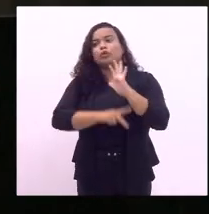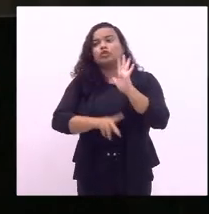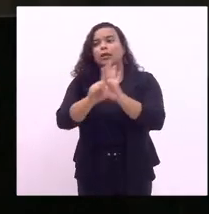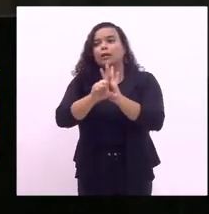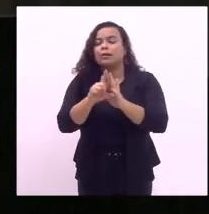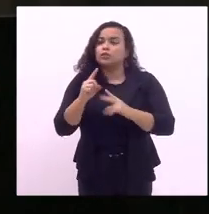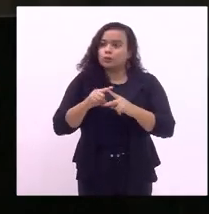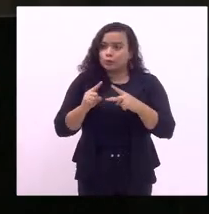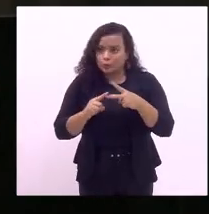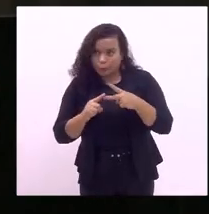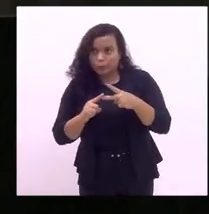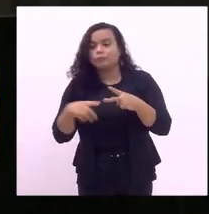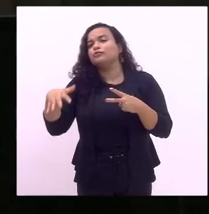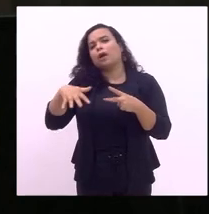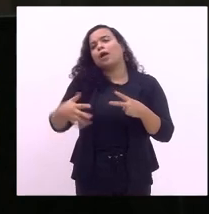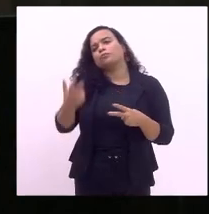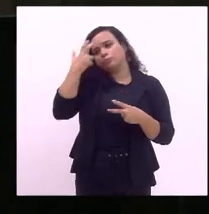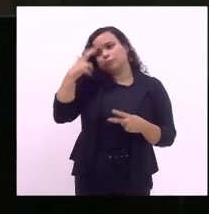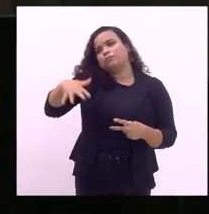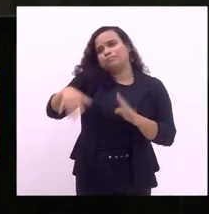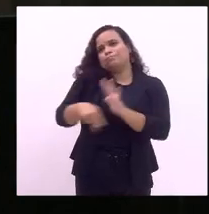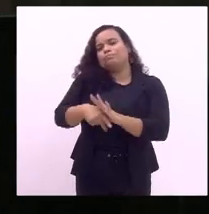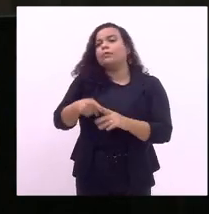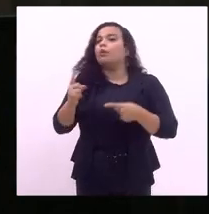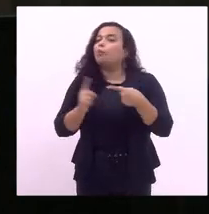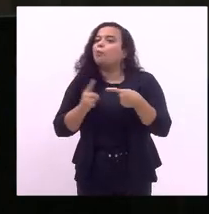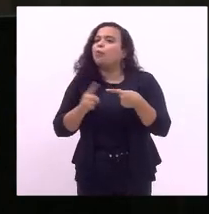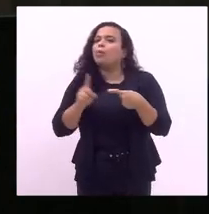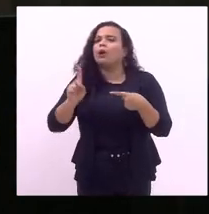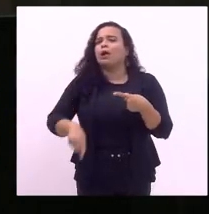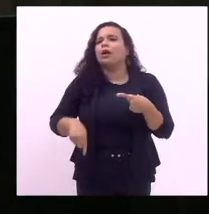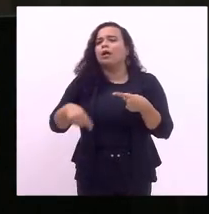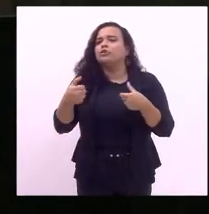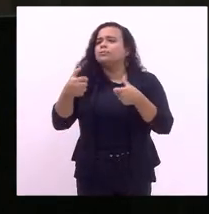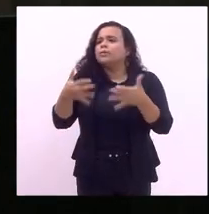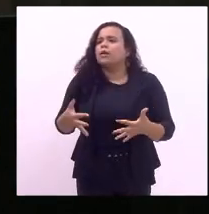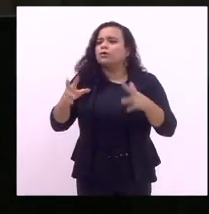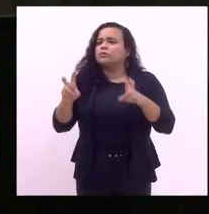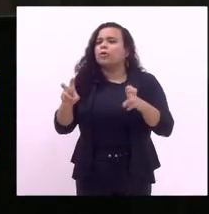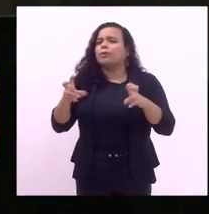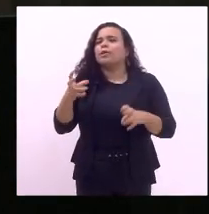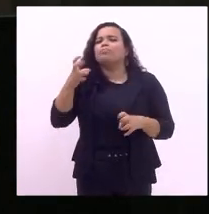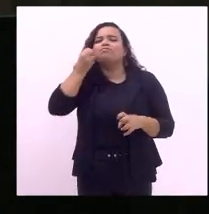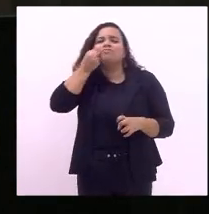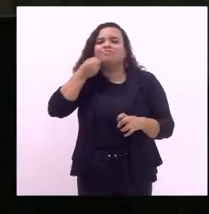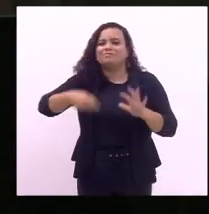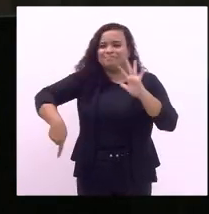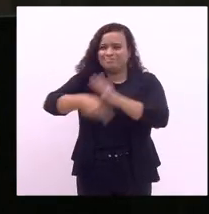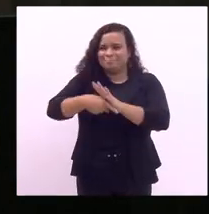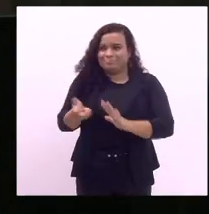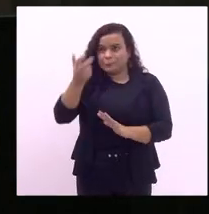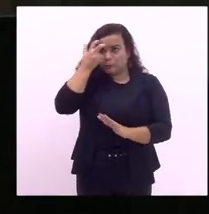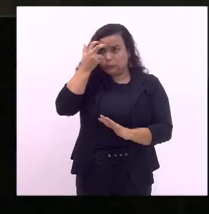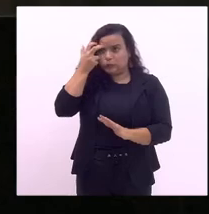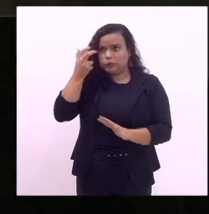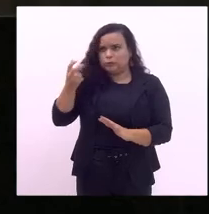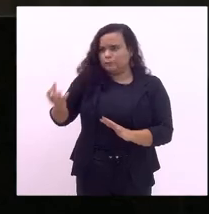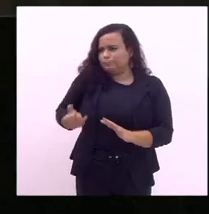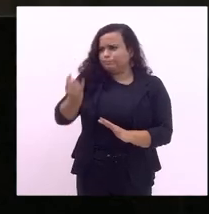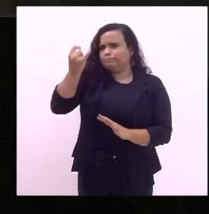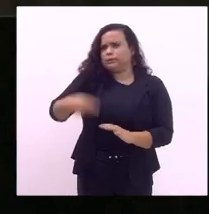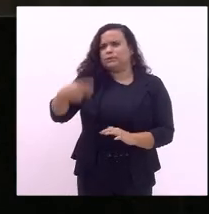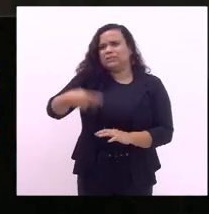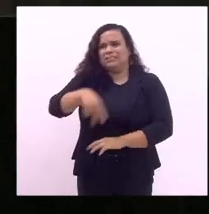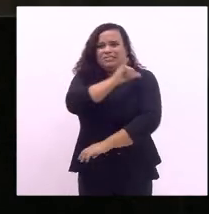leis na área cultural, um deles que declarou como patrimônio cultural e material do estado do